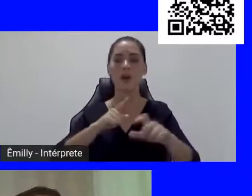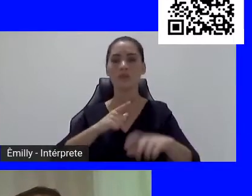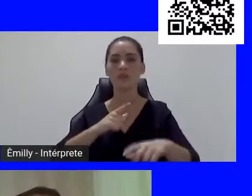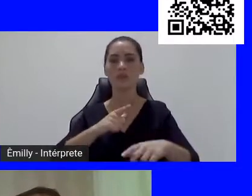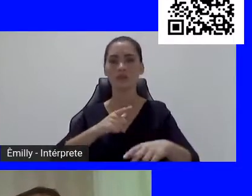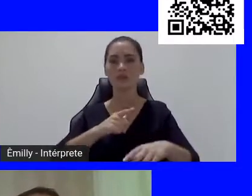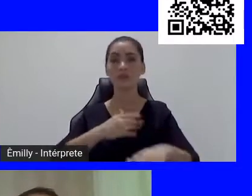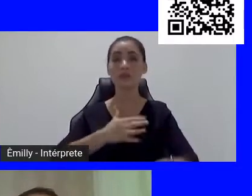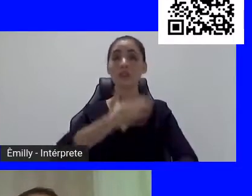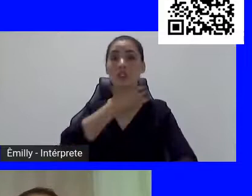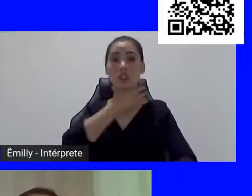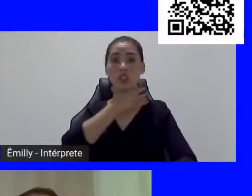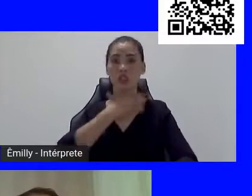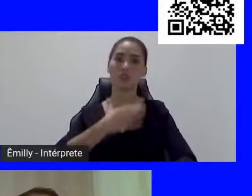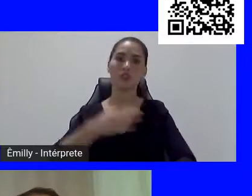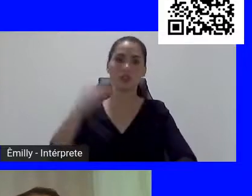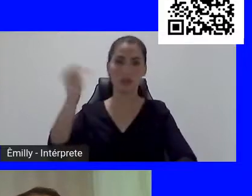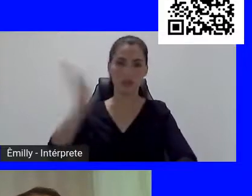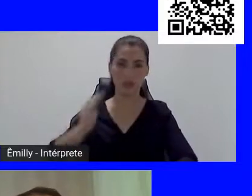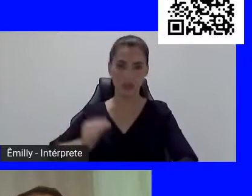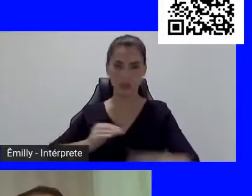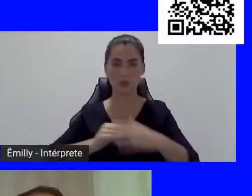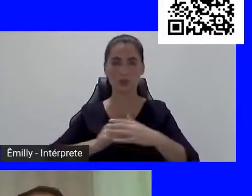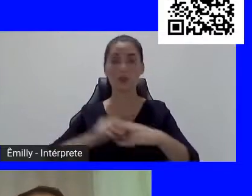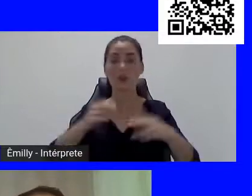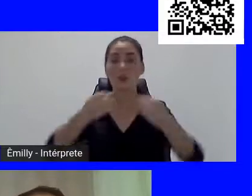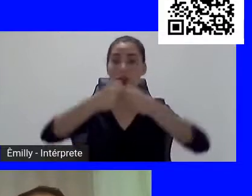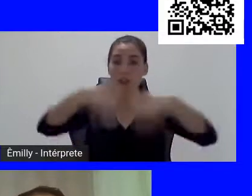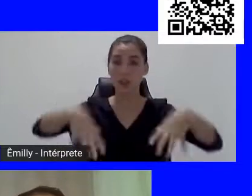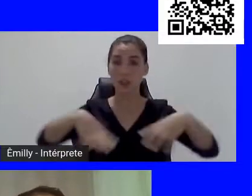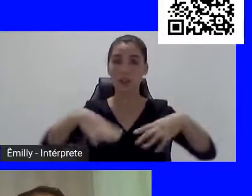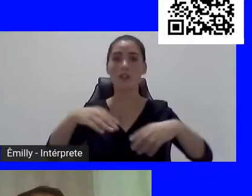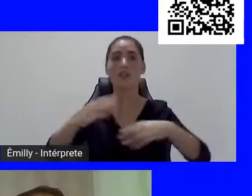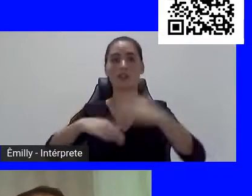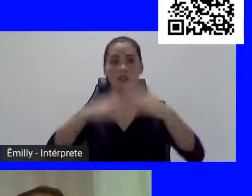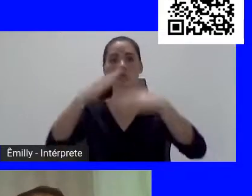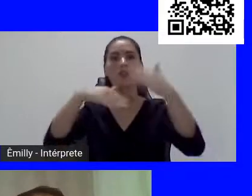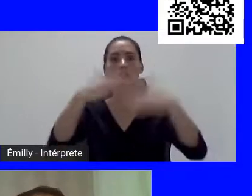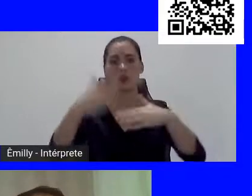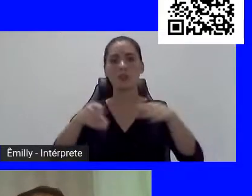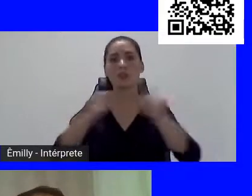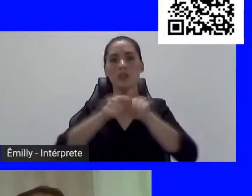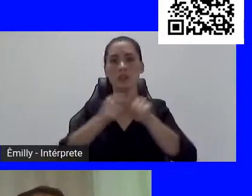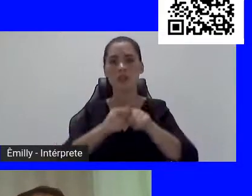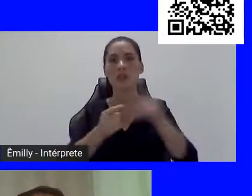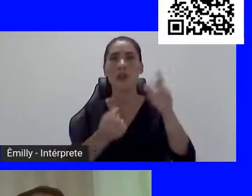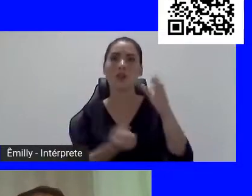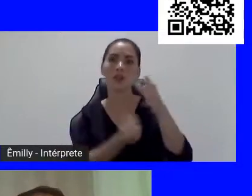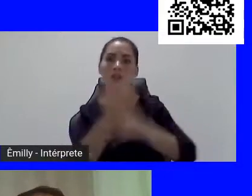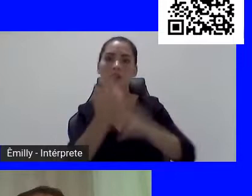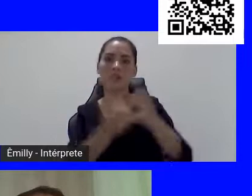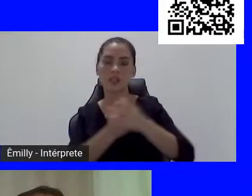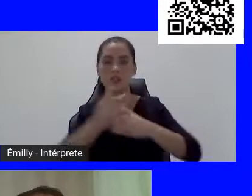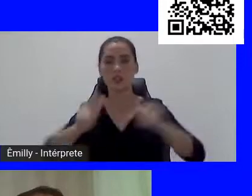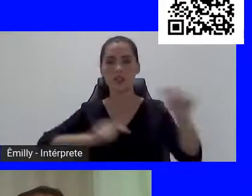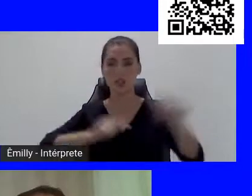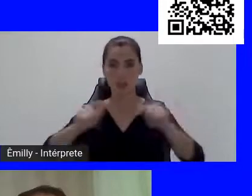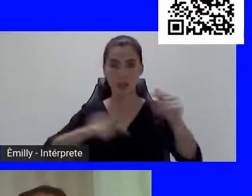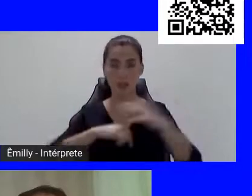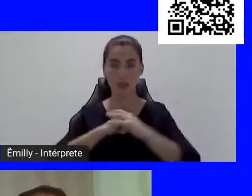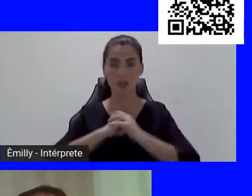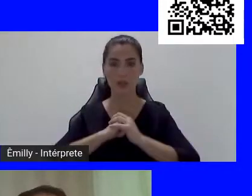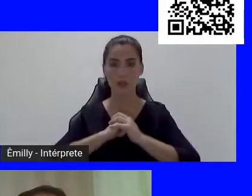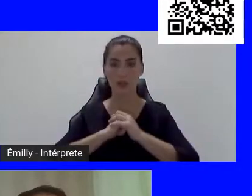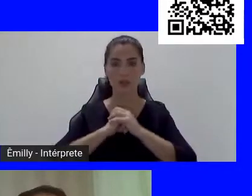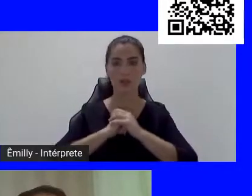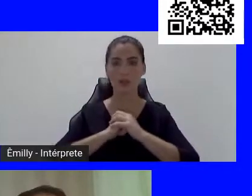brasileira e o desenvolvimento, e, consequentemente, a geração de emprego. Hoje, não. Hoje, nós podemos nos dar ao luxo de dizer o seguinte: